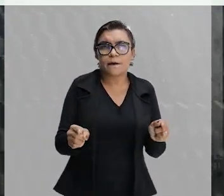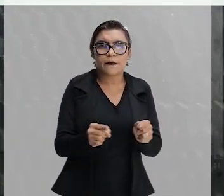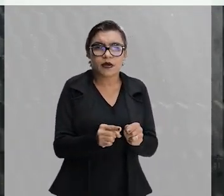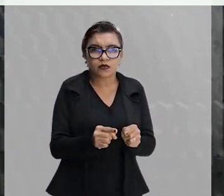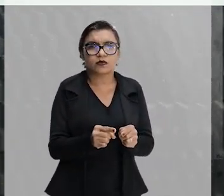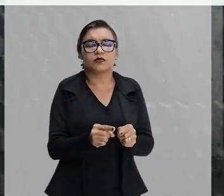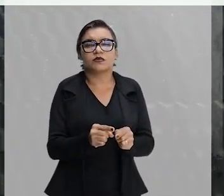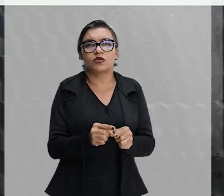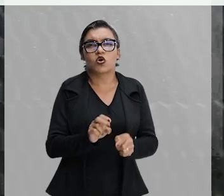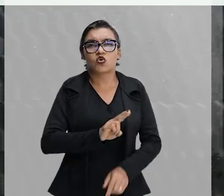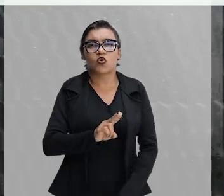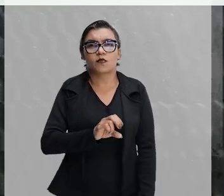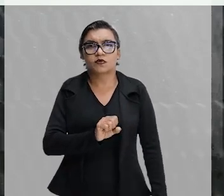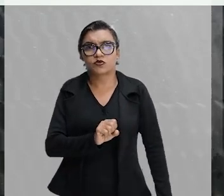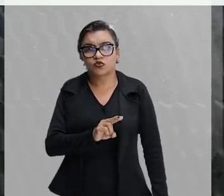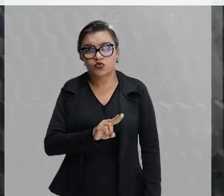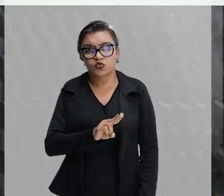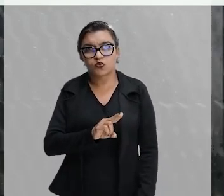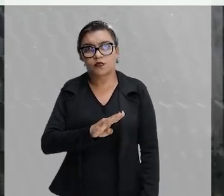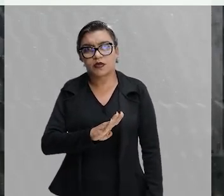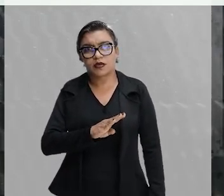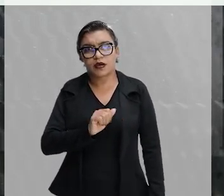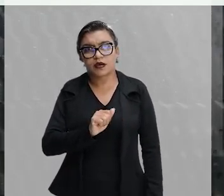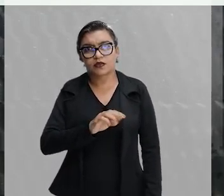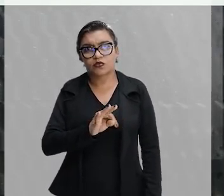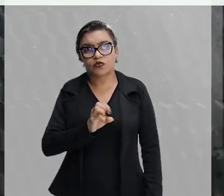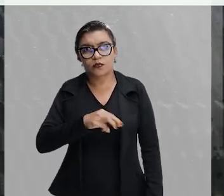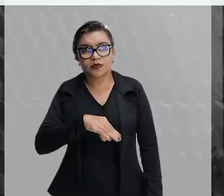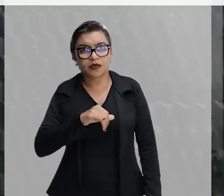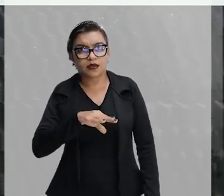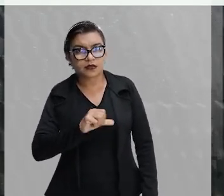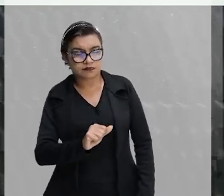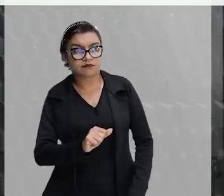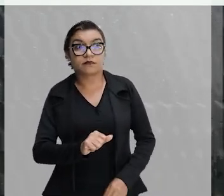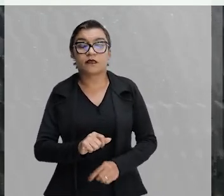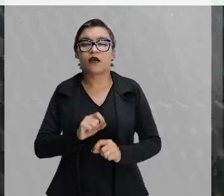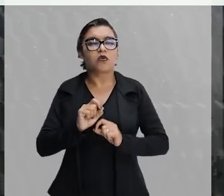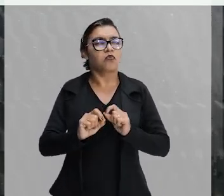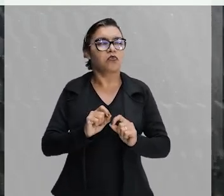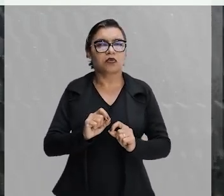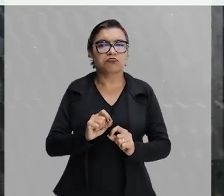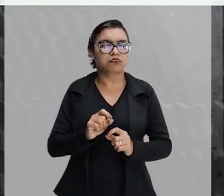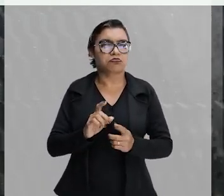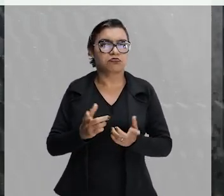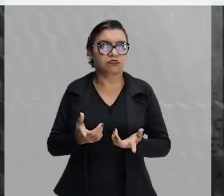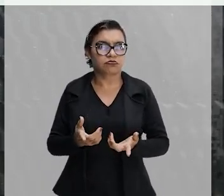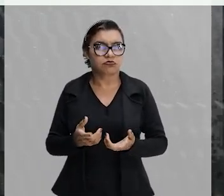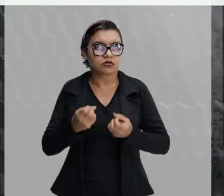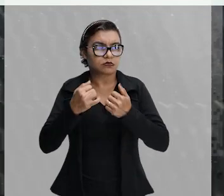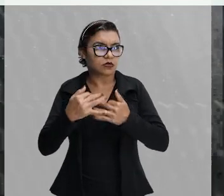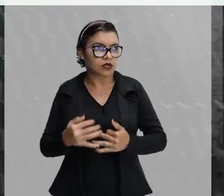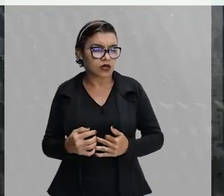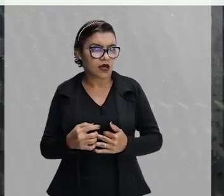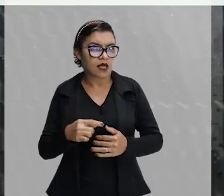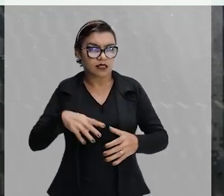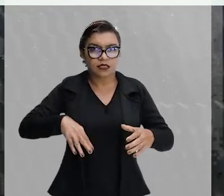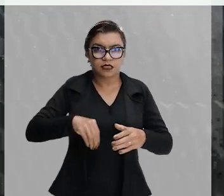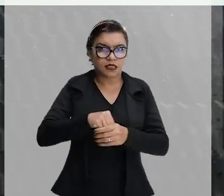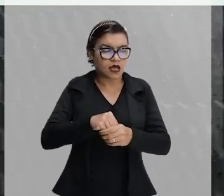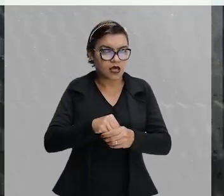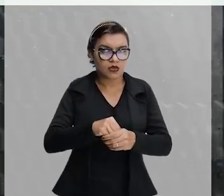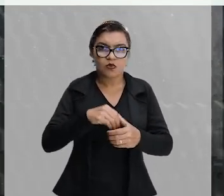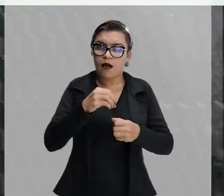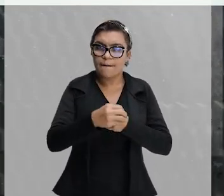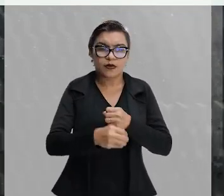partículas subatômicas. E essas partículas subatômicas, elas irão compor aí